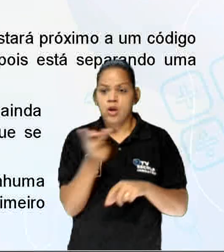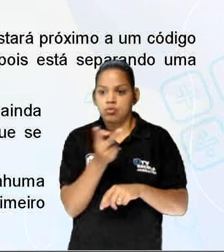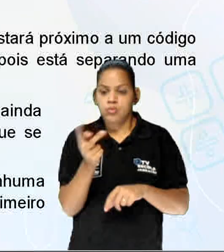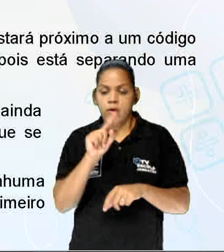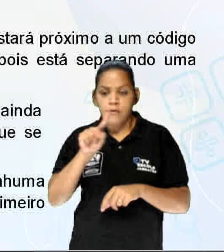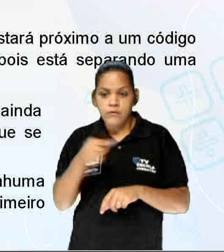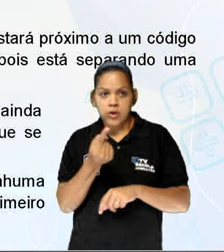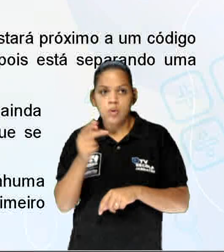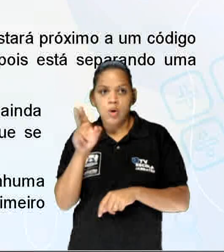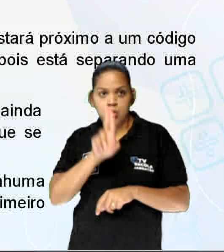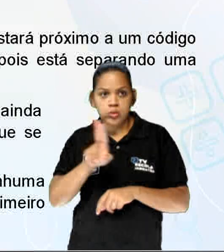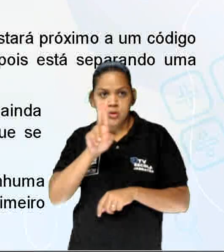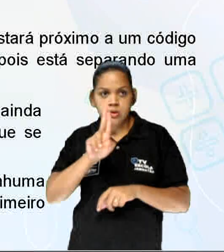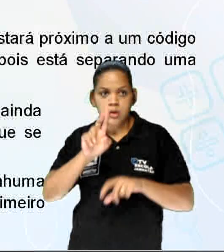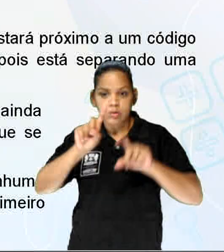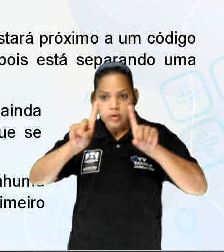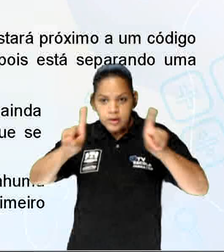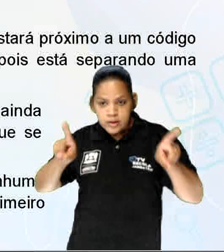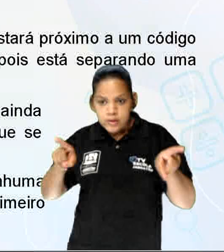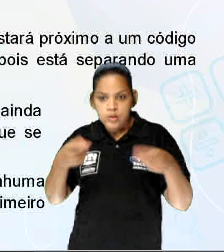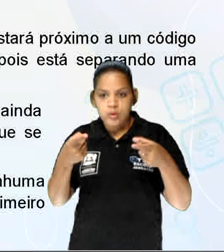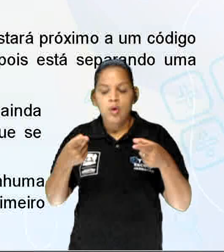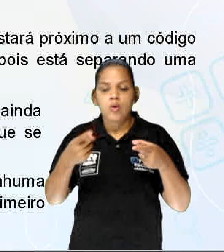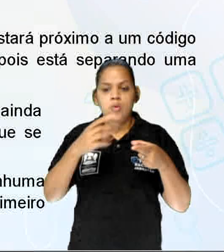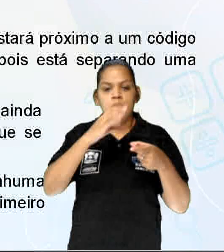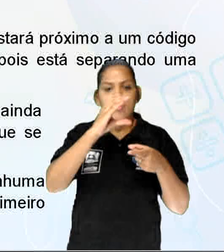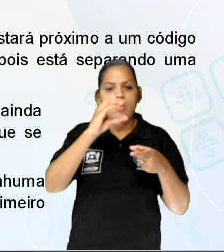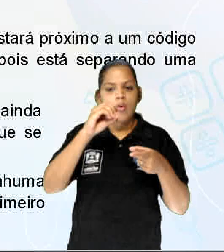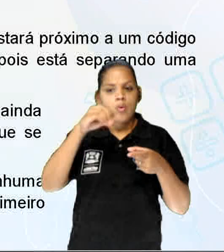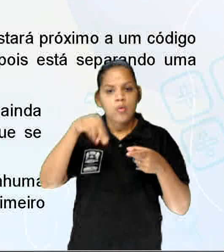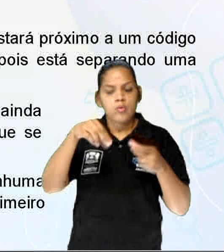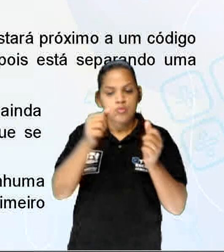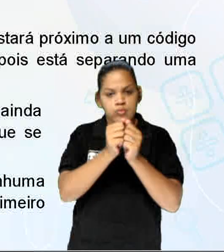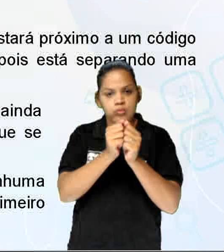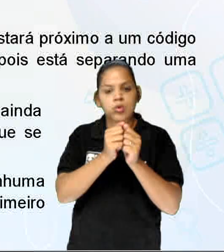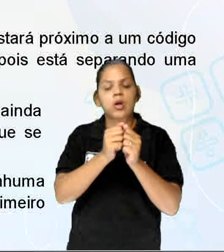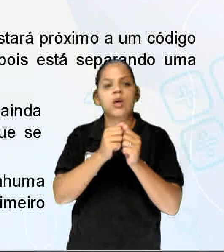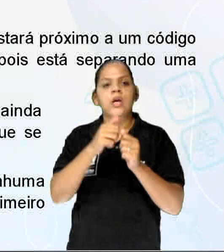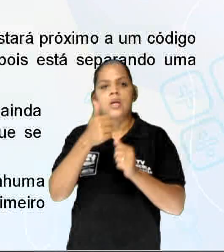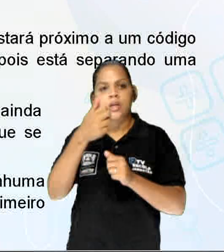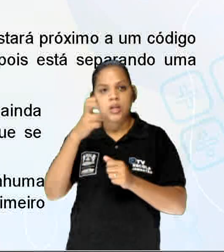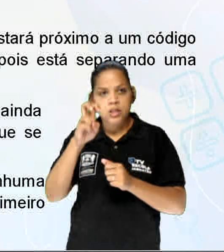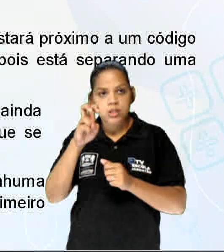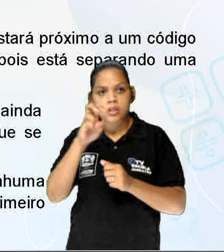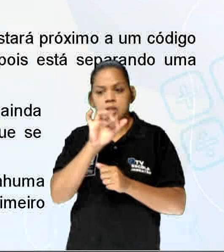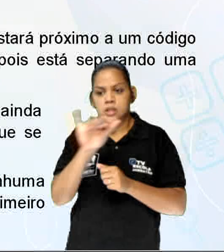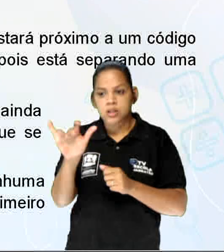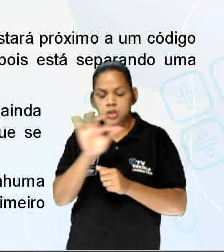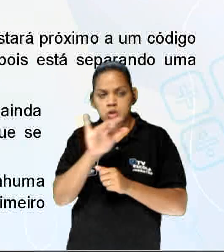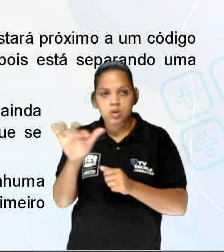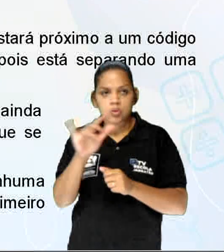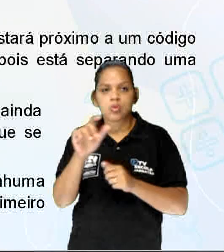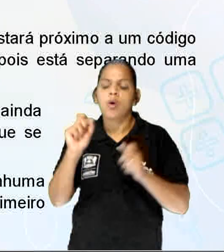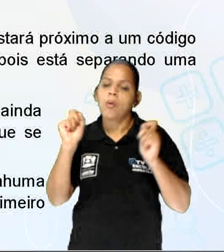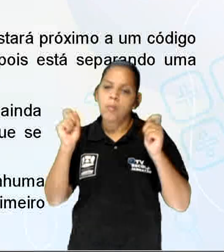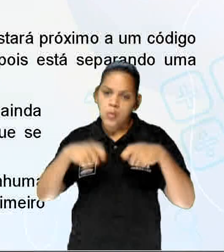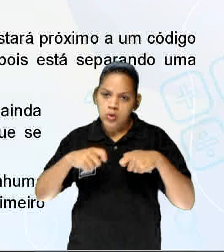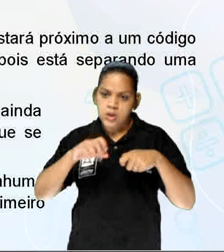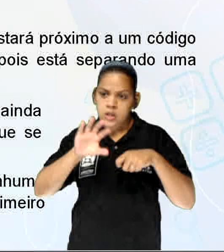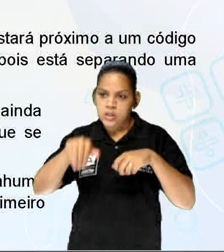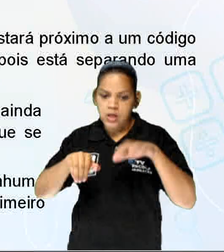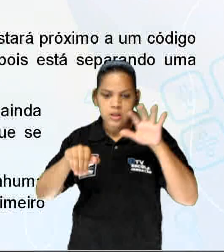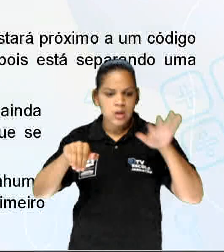a expressão com 15 dígitos poderiam ser retiradas sem que isso provocasse